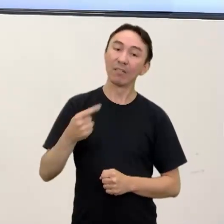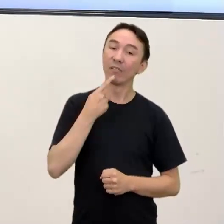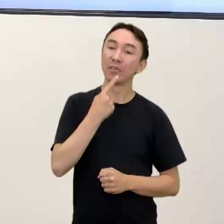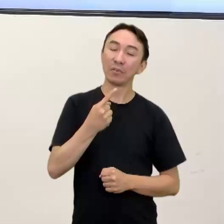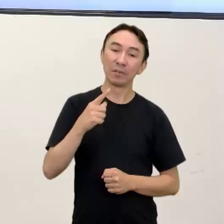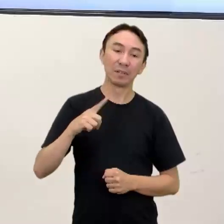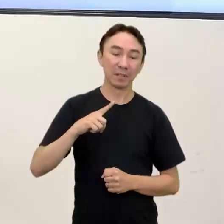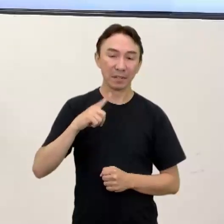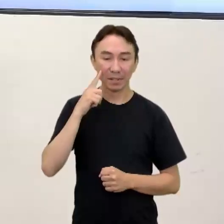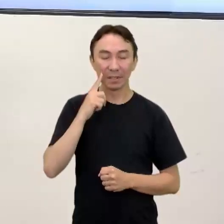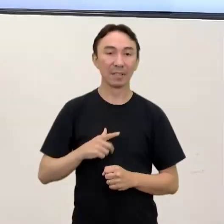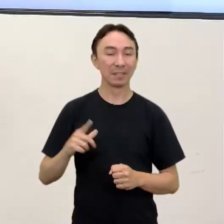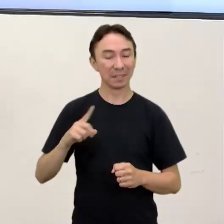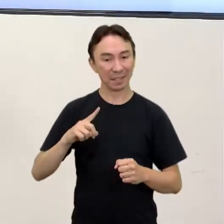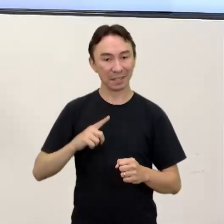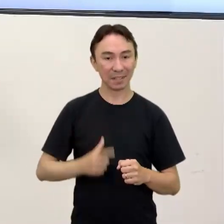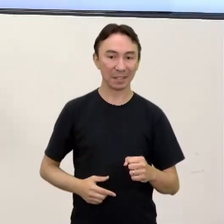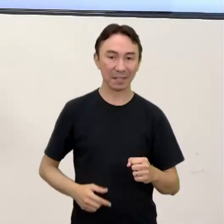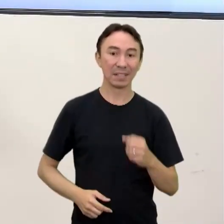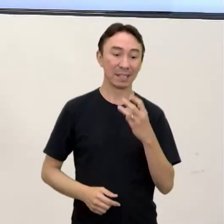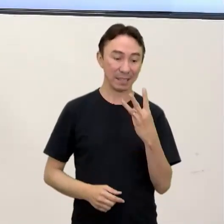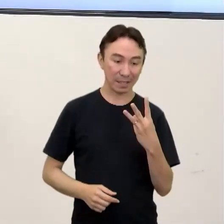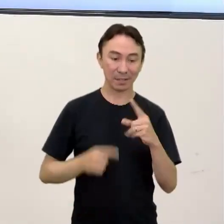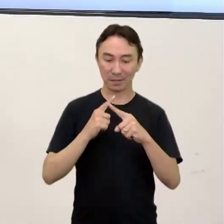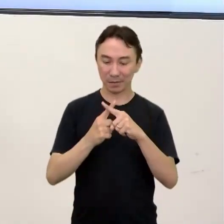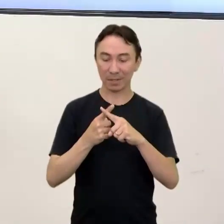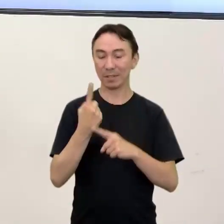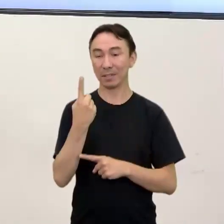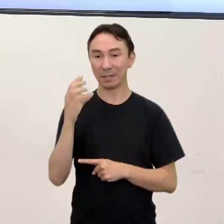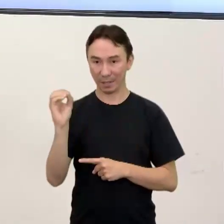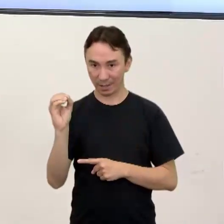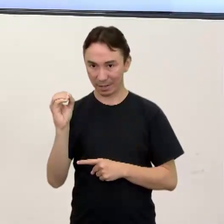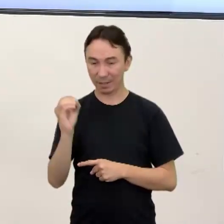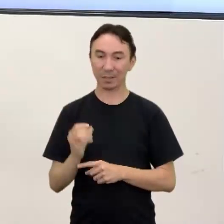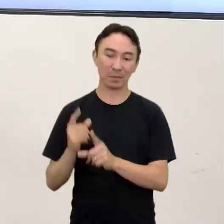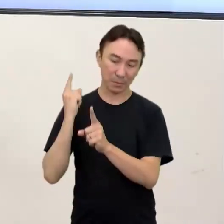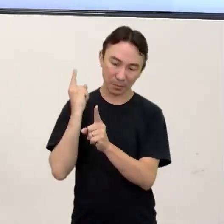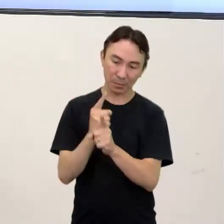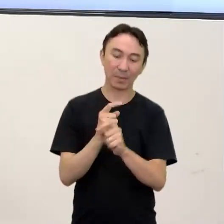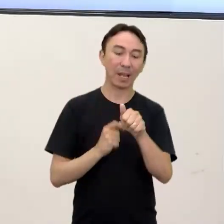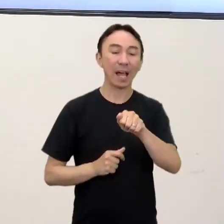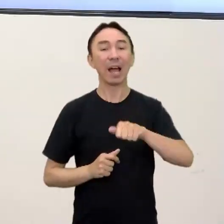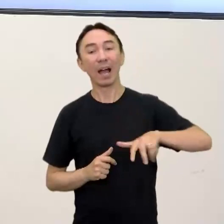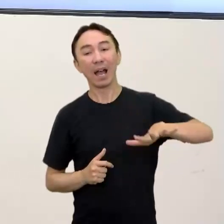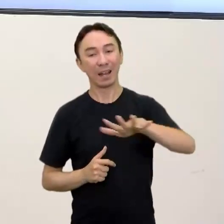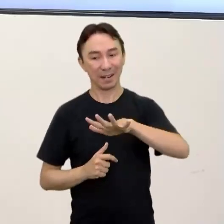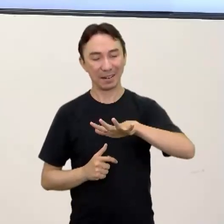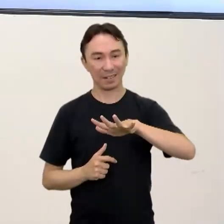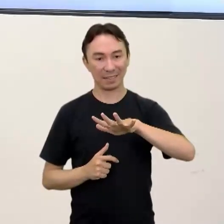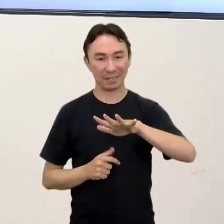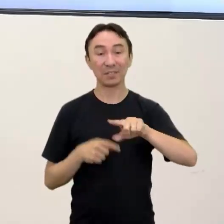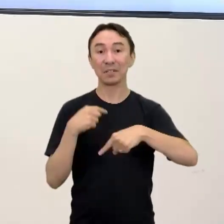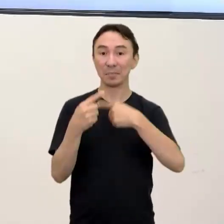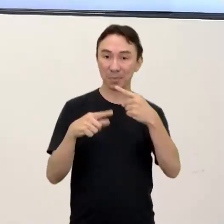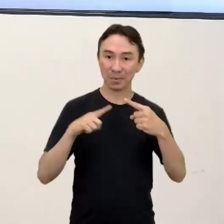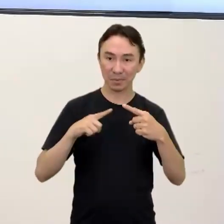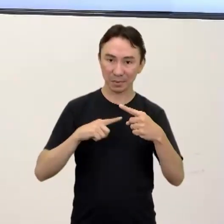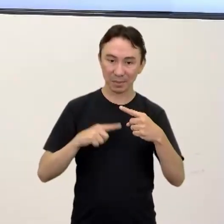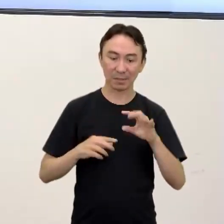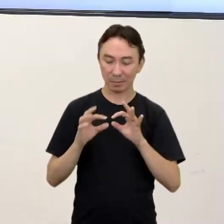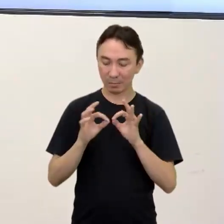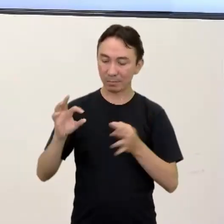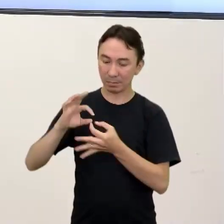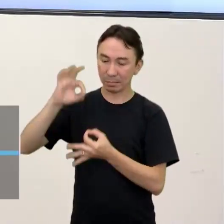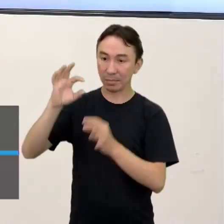somou, na verdade ele multiplicou 3 vezes 10 para achar a área que deu 30, né? E depois ele somou todos os lados,